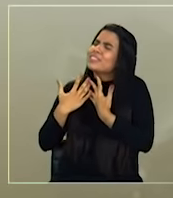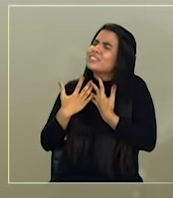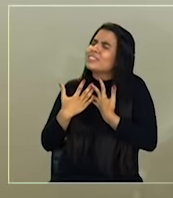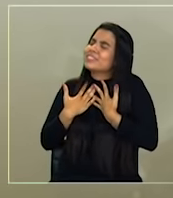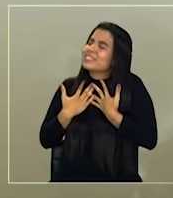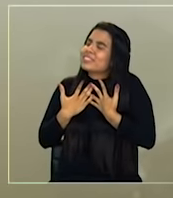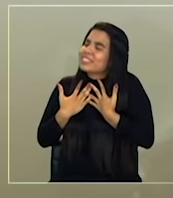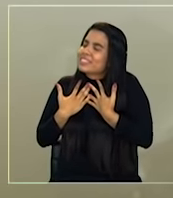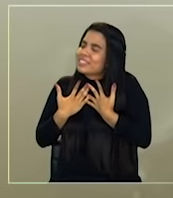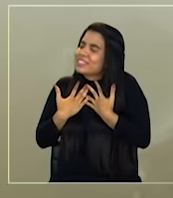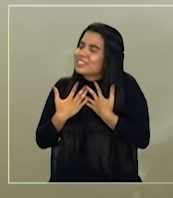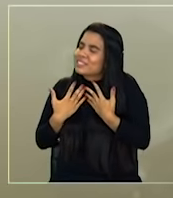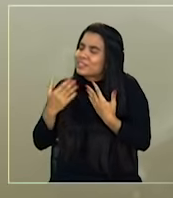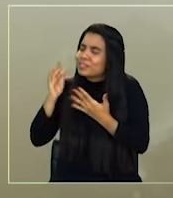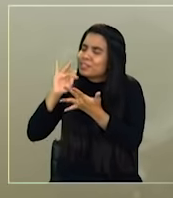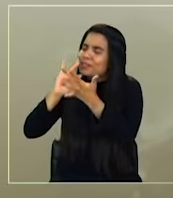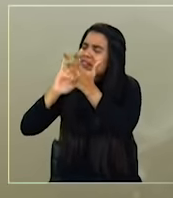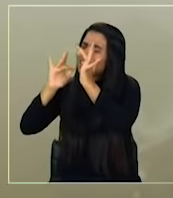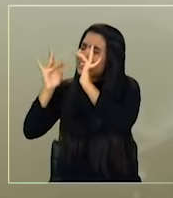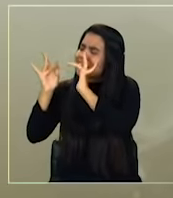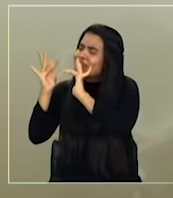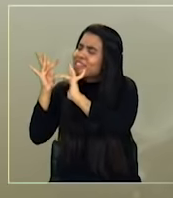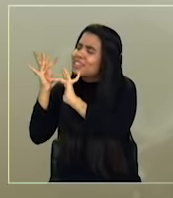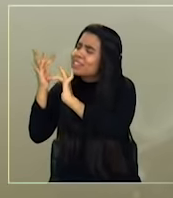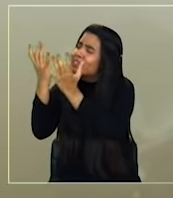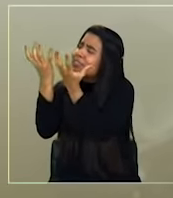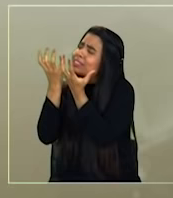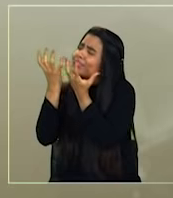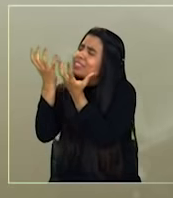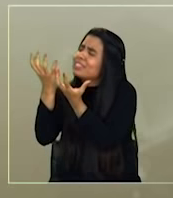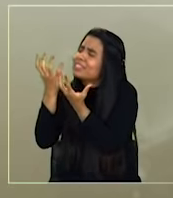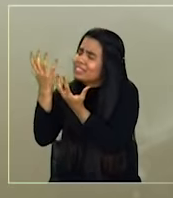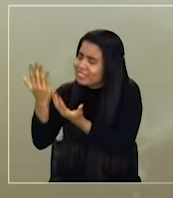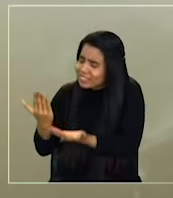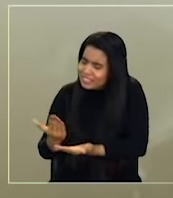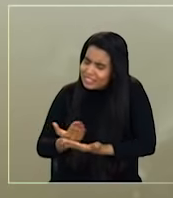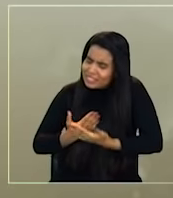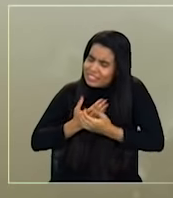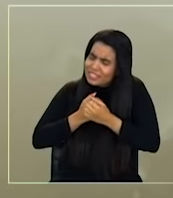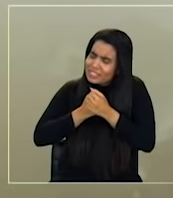prover. Jesus, eu quero a Ti.